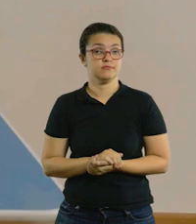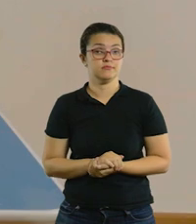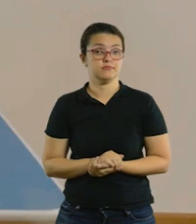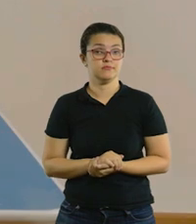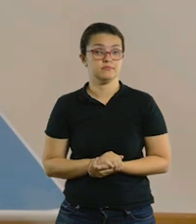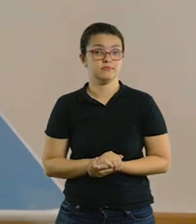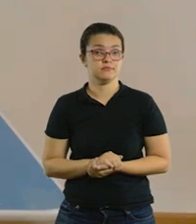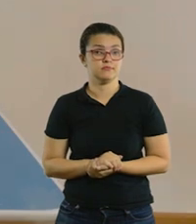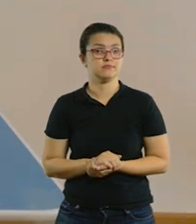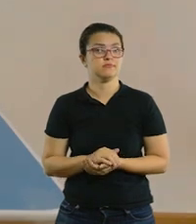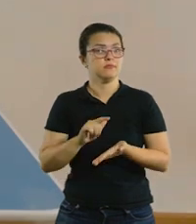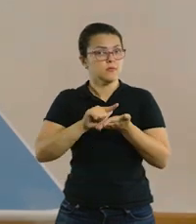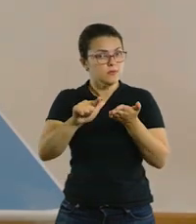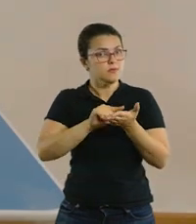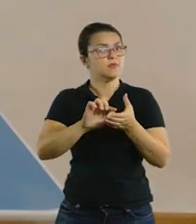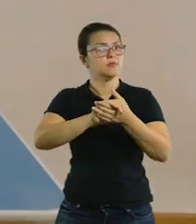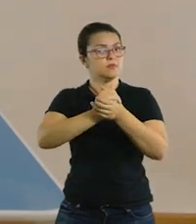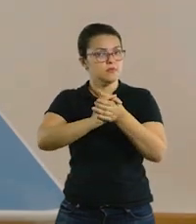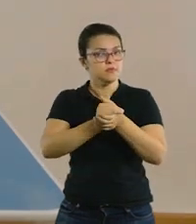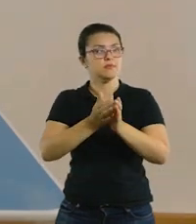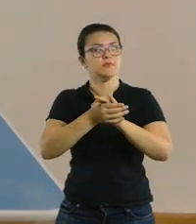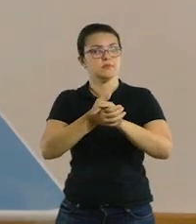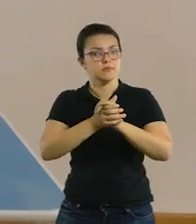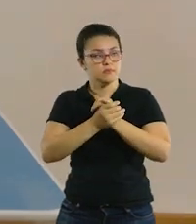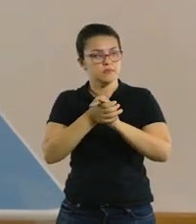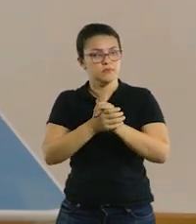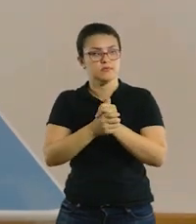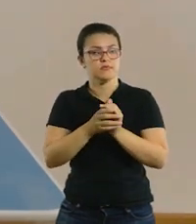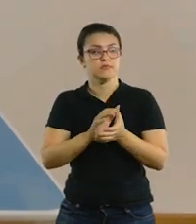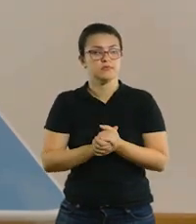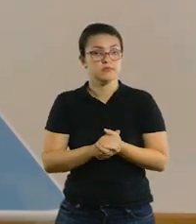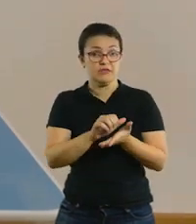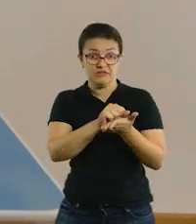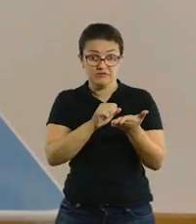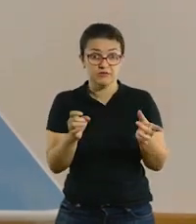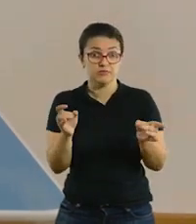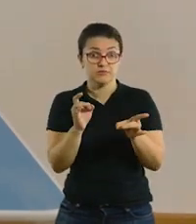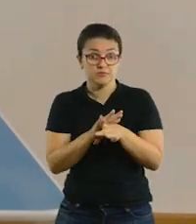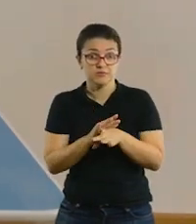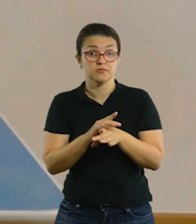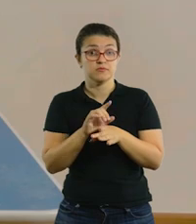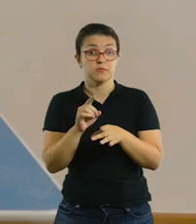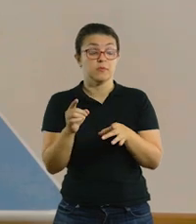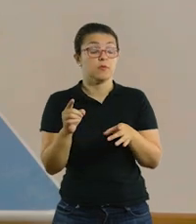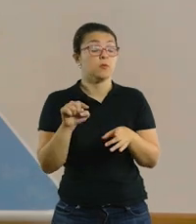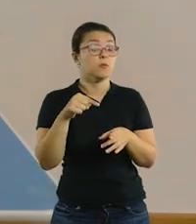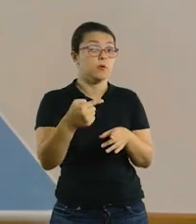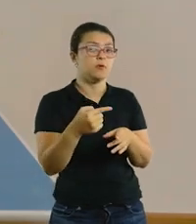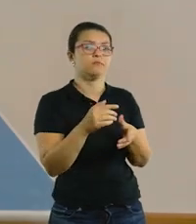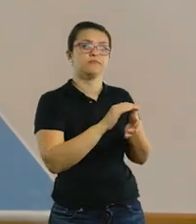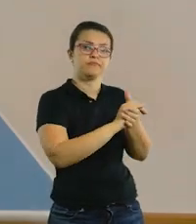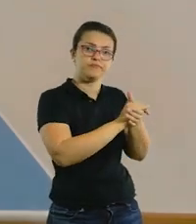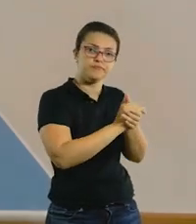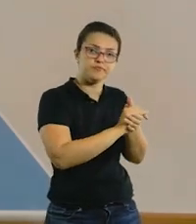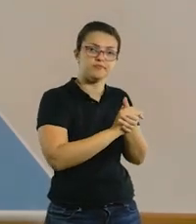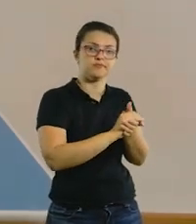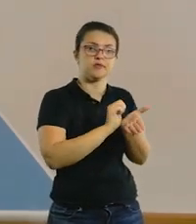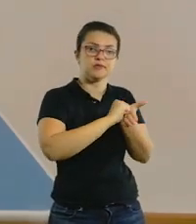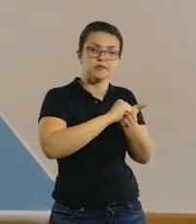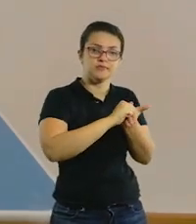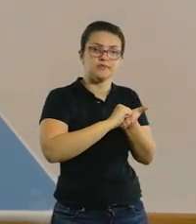também da parte de higienização das mãos. Terminando as atividades, usem água e sabão para lavar as